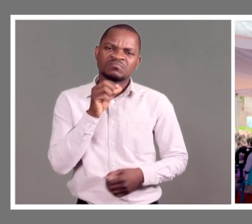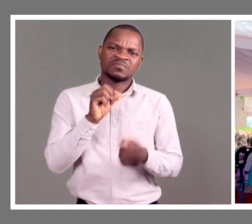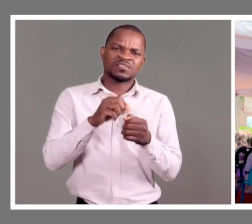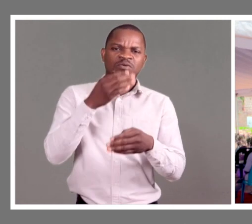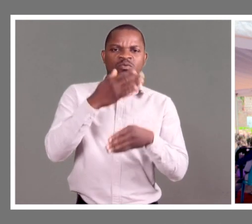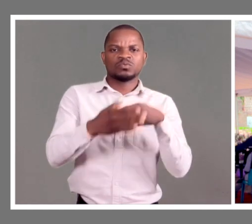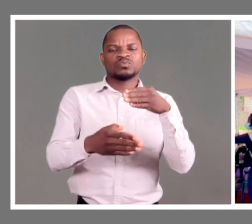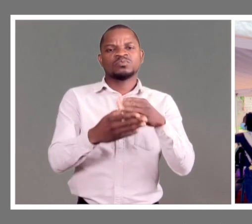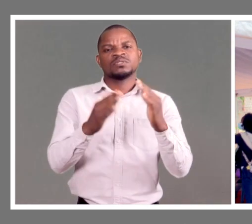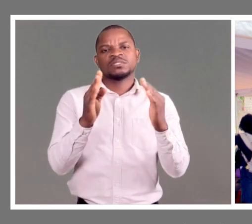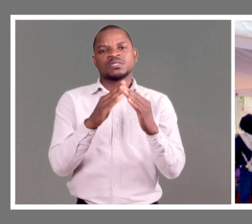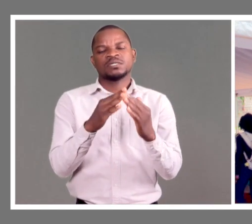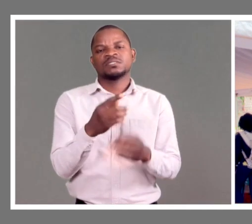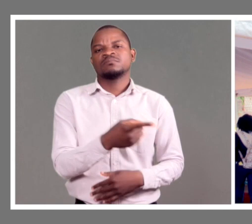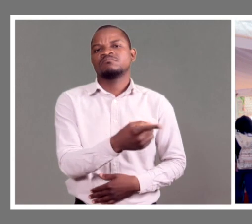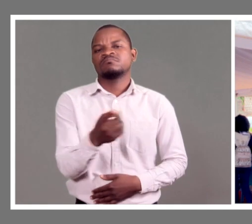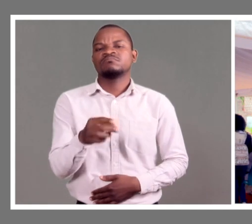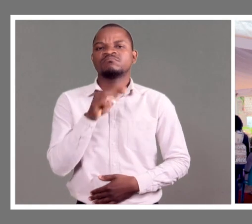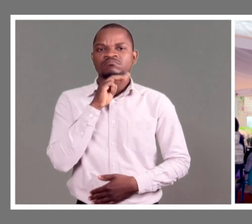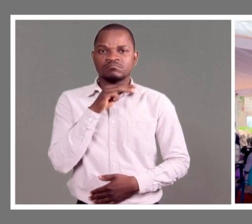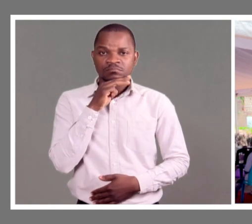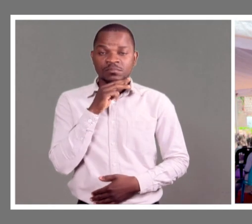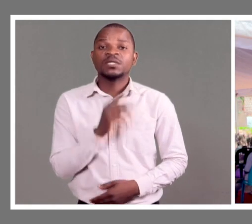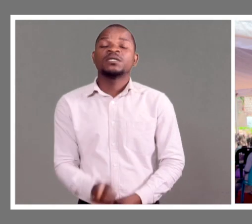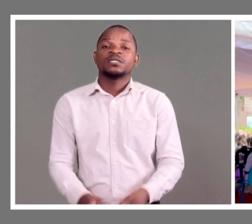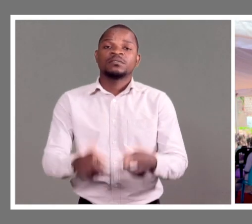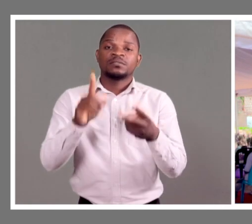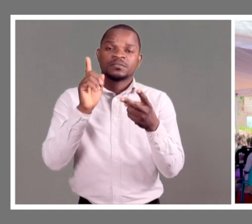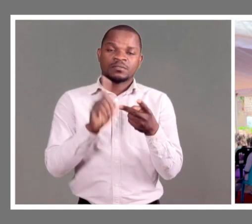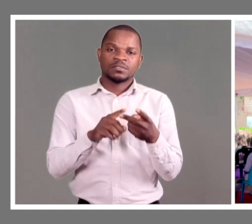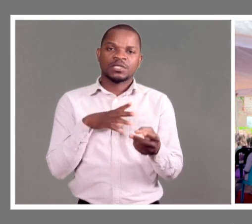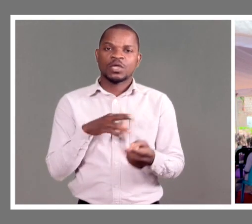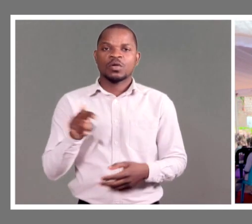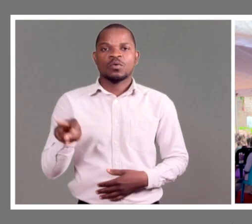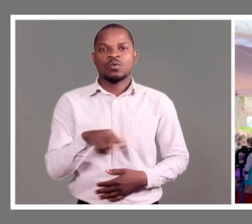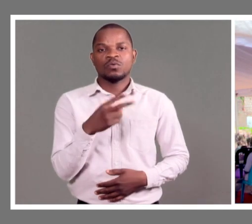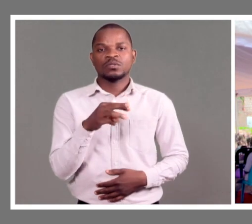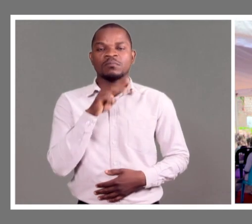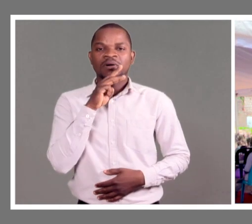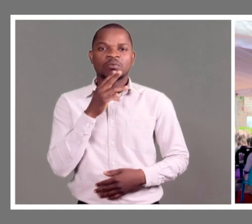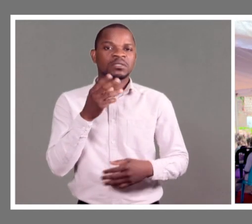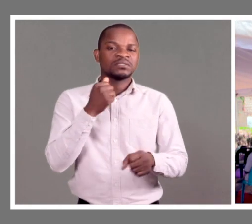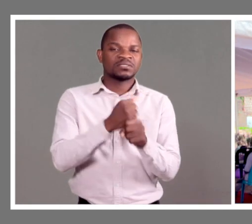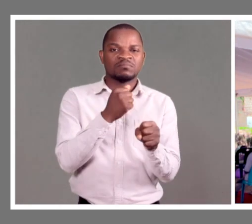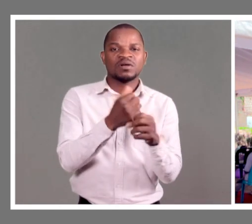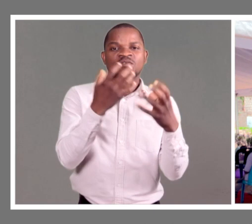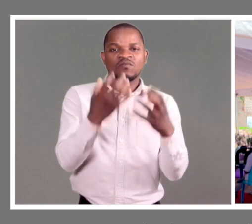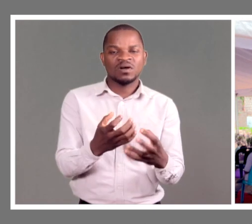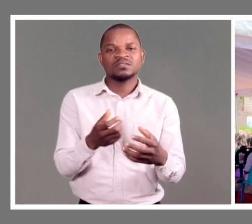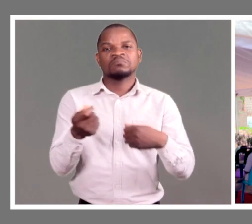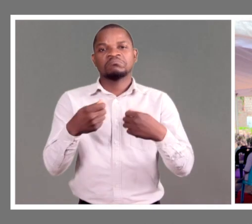casas condignas para elas. E aquelas mães que não conseguem se autossustentar, nós queremos criar condições